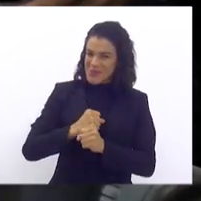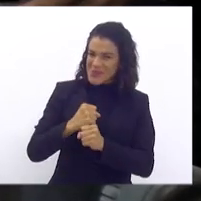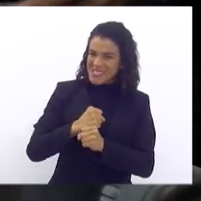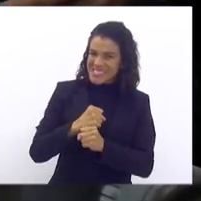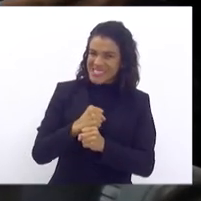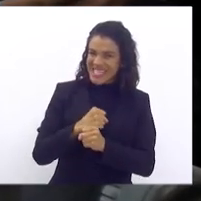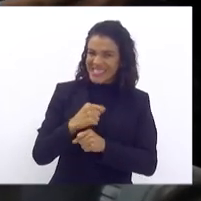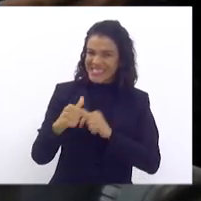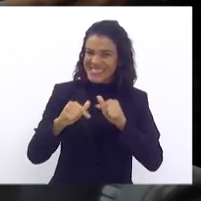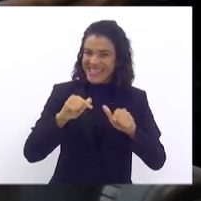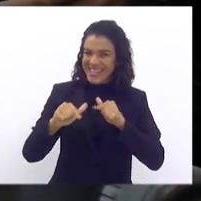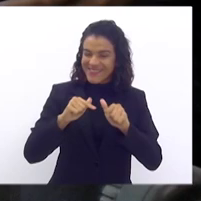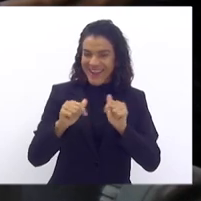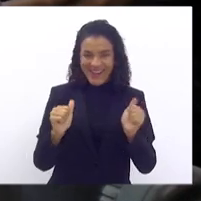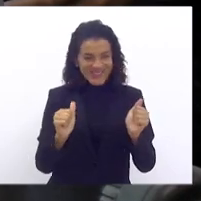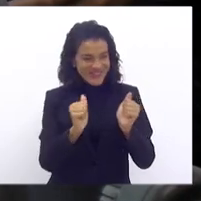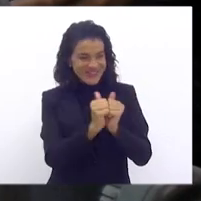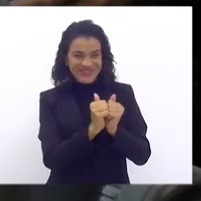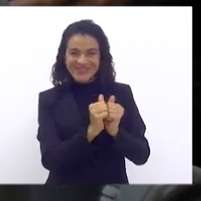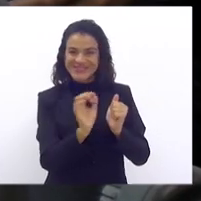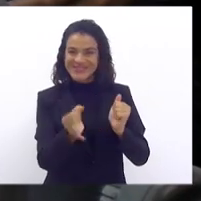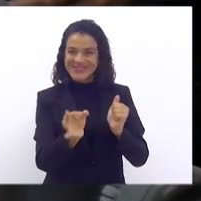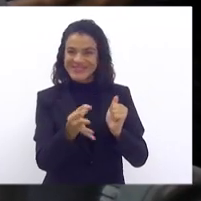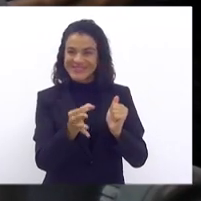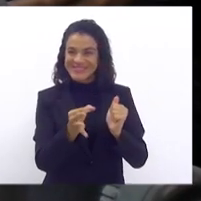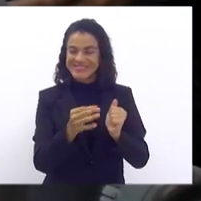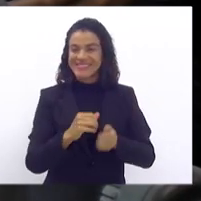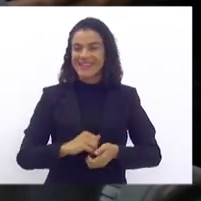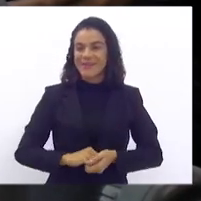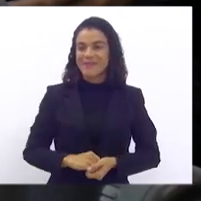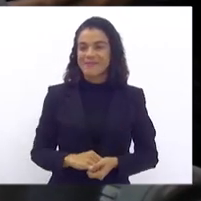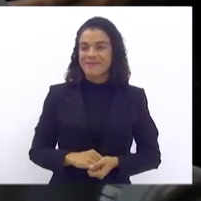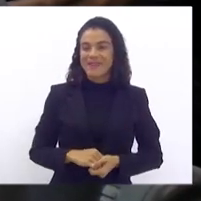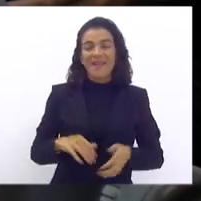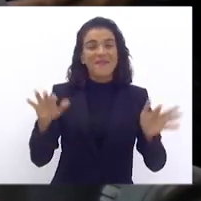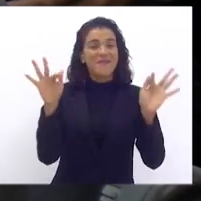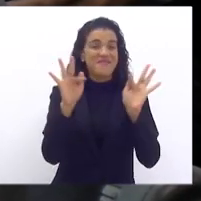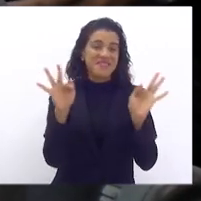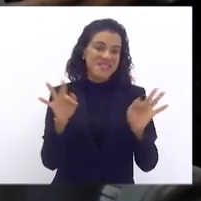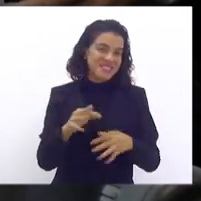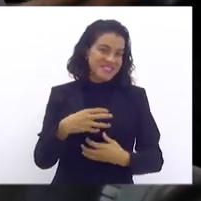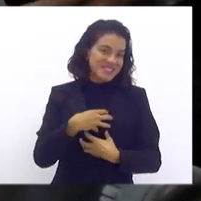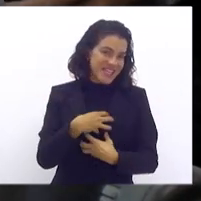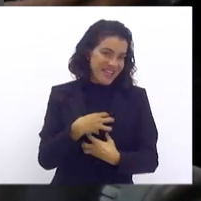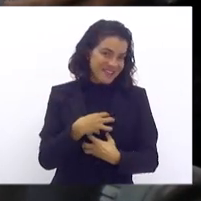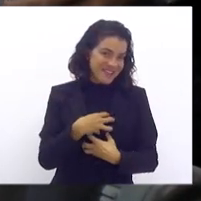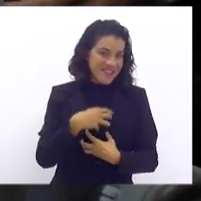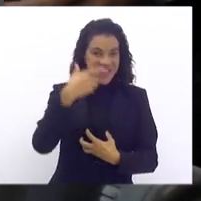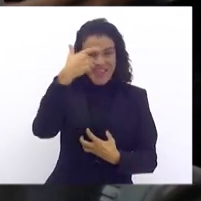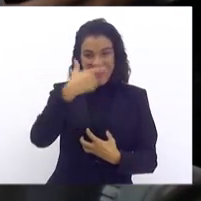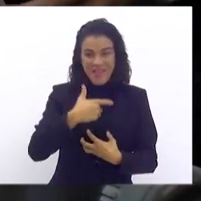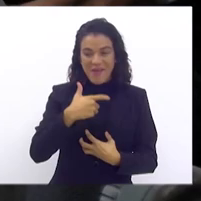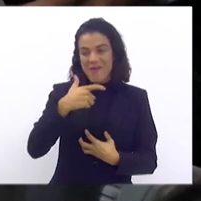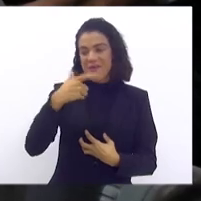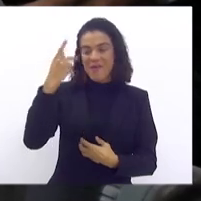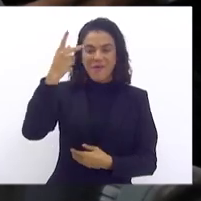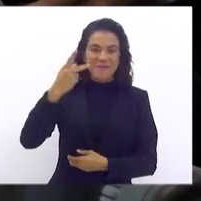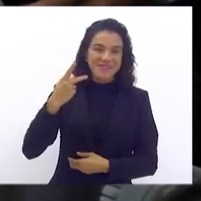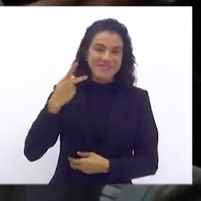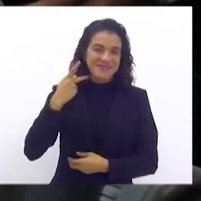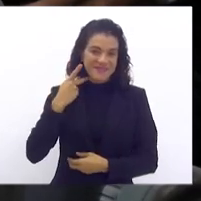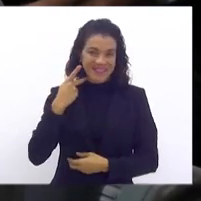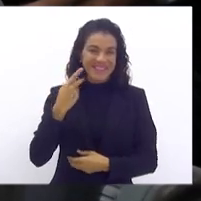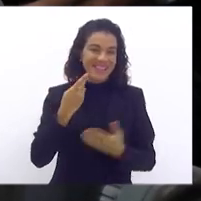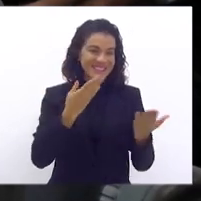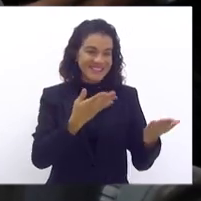muitos anos de trabalho conjunto. E é uma felicidade eu estar aqui como desembargadora e a senhora como